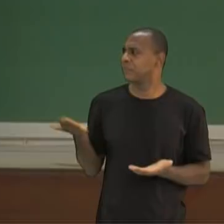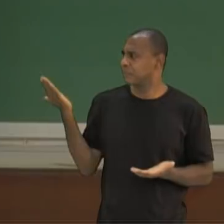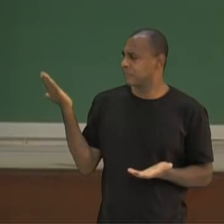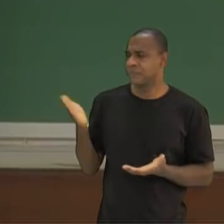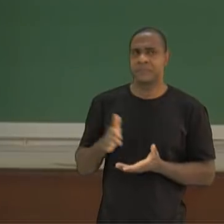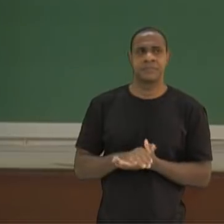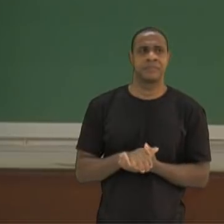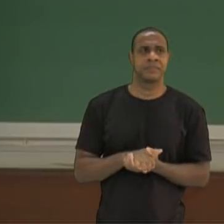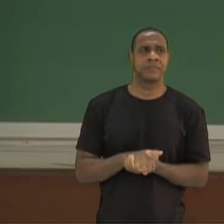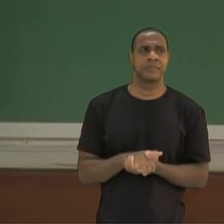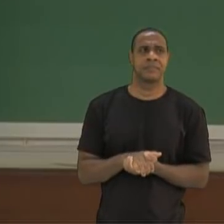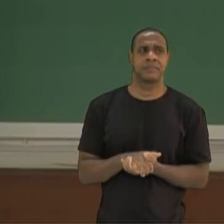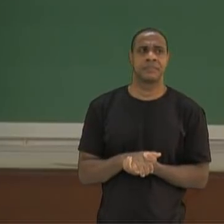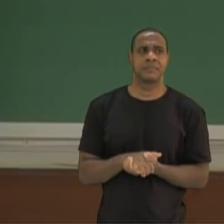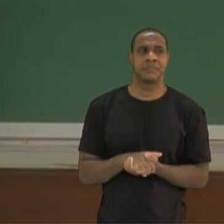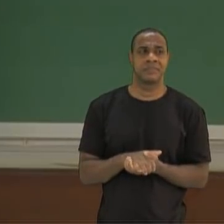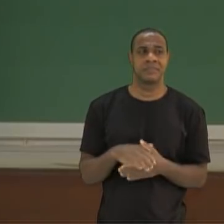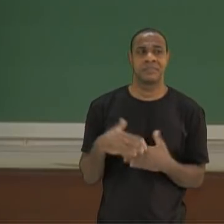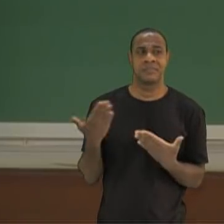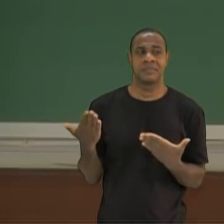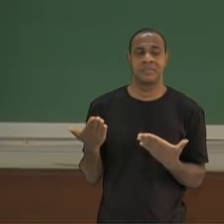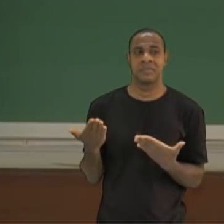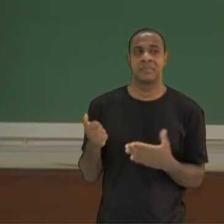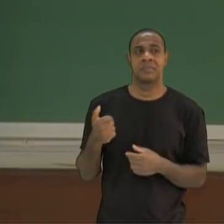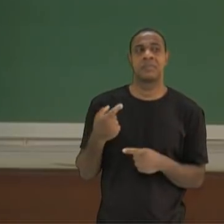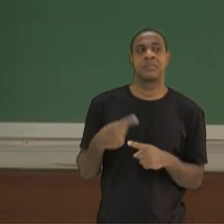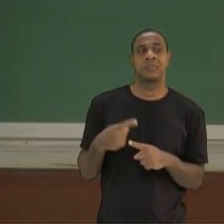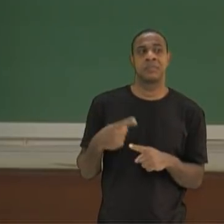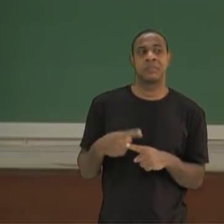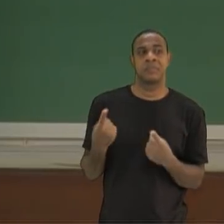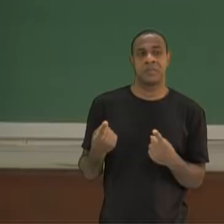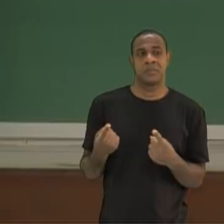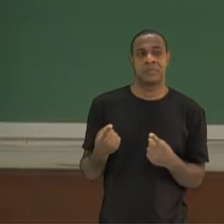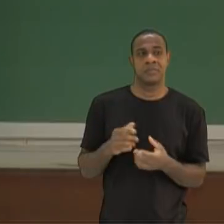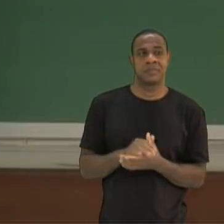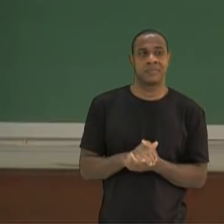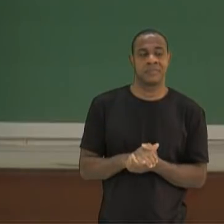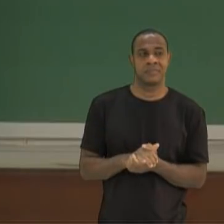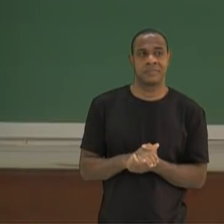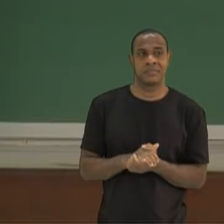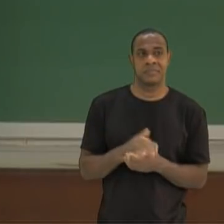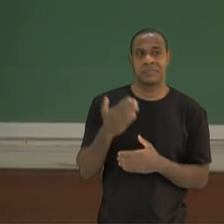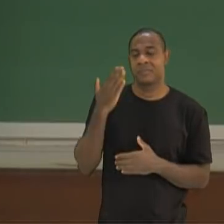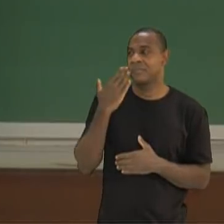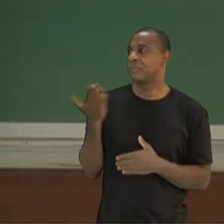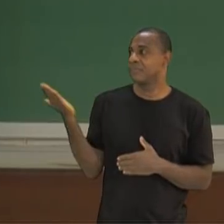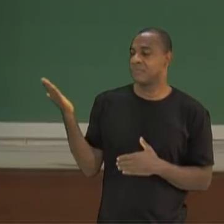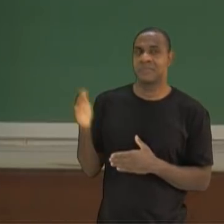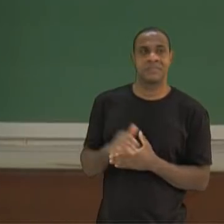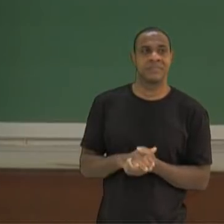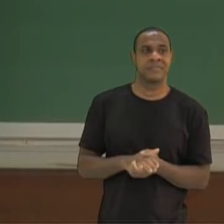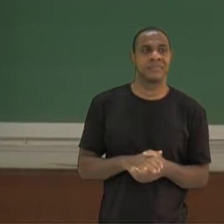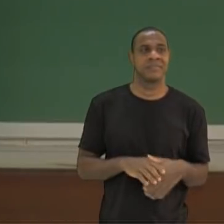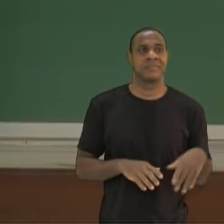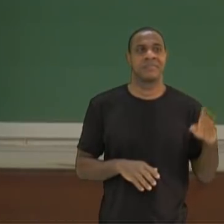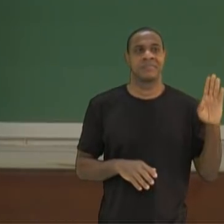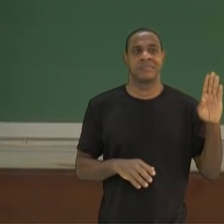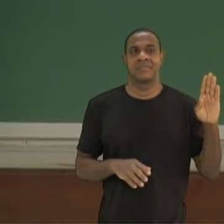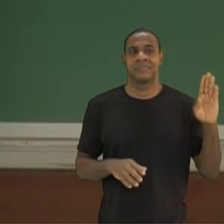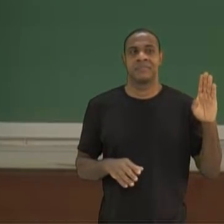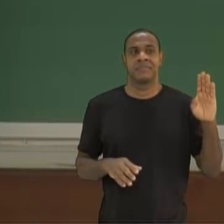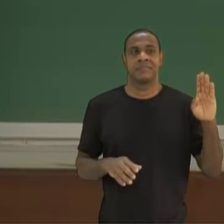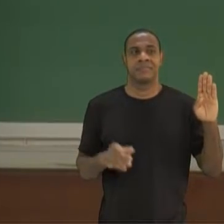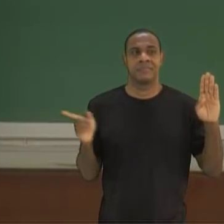more. Então aqui está dizendo, ó, que ele ficou conhecido pela finger tutting. E ele enfrentou grandes obstáculos? Olha aqui,